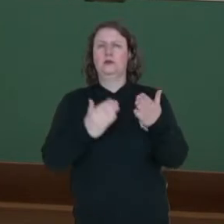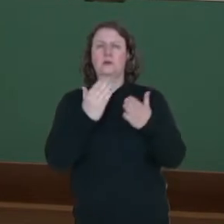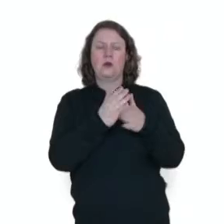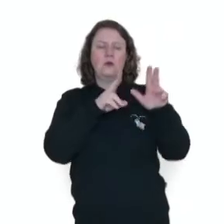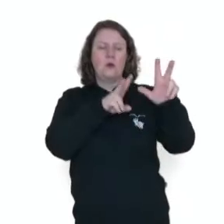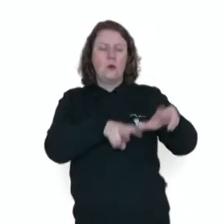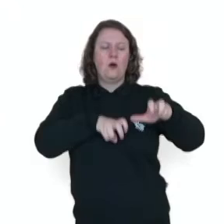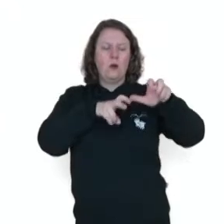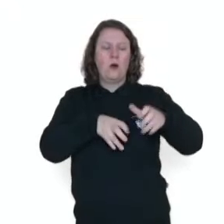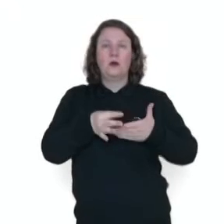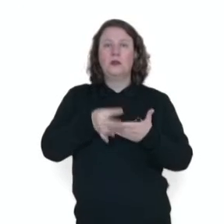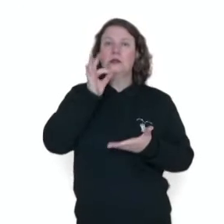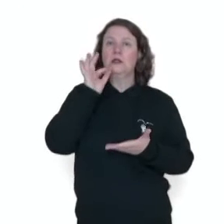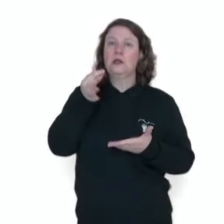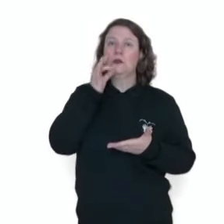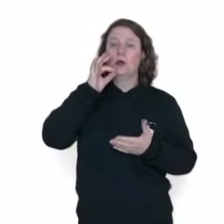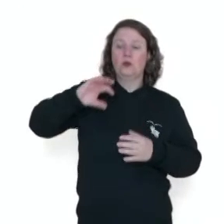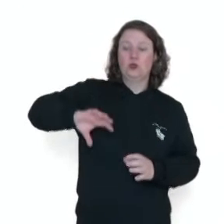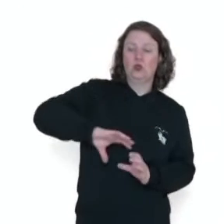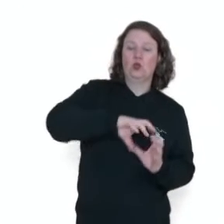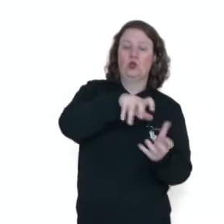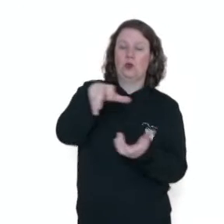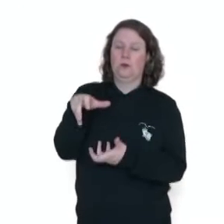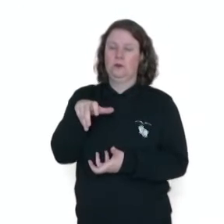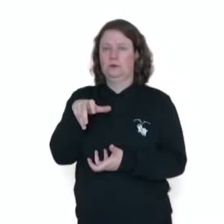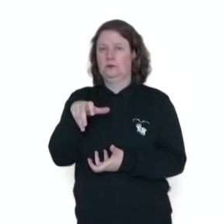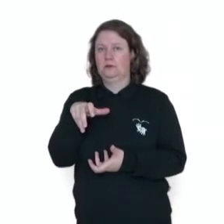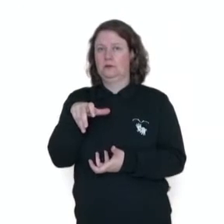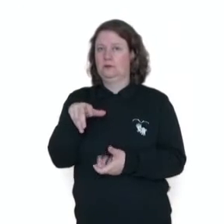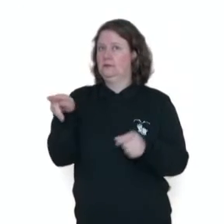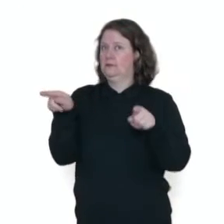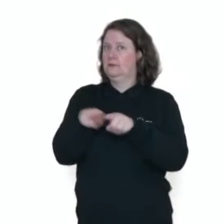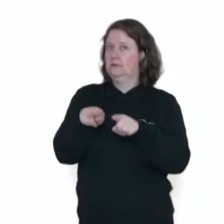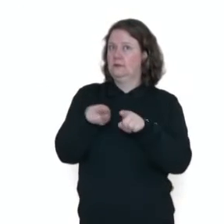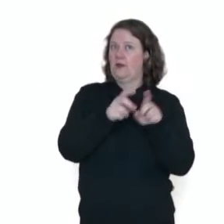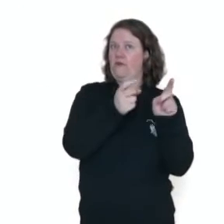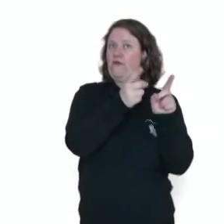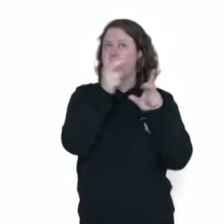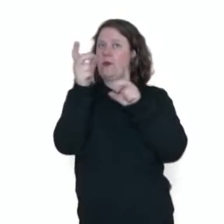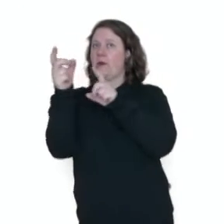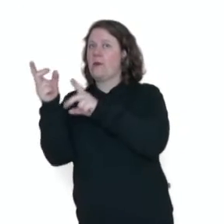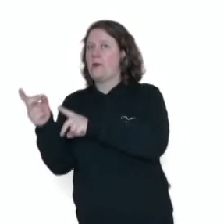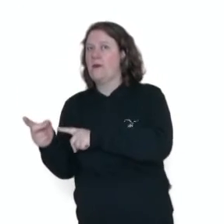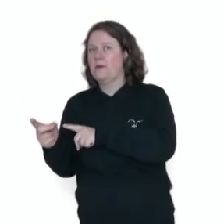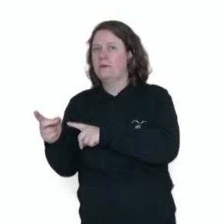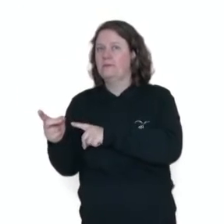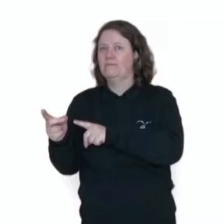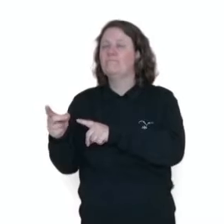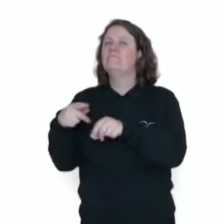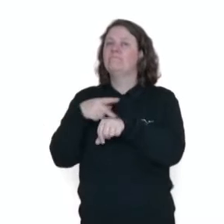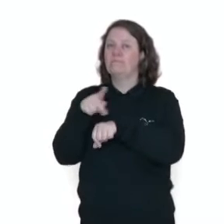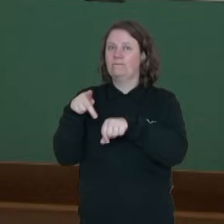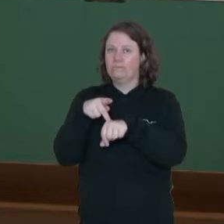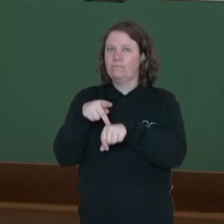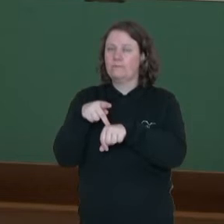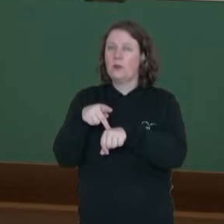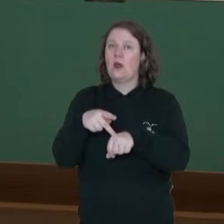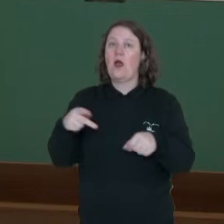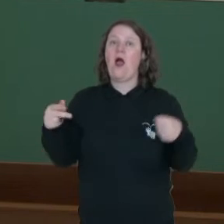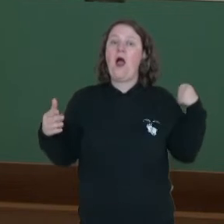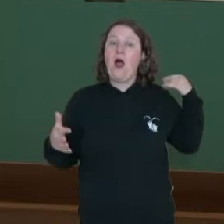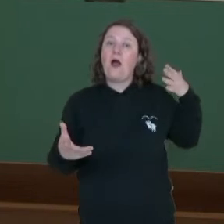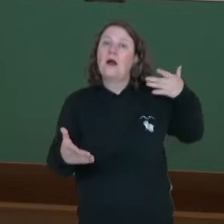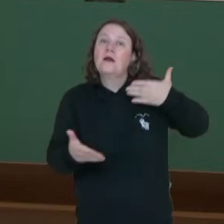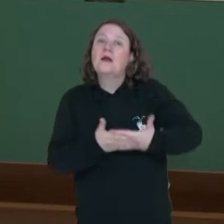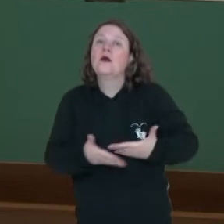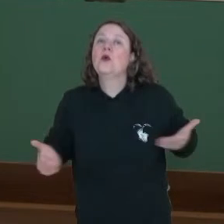produtor de café do mundo, né? O maior produtor e exportador de café do mundo nos dias atuais,